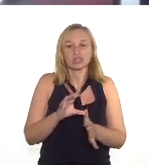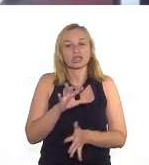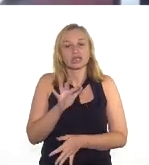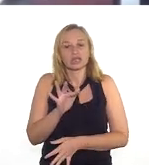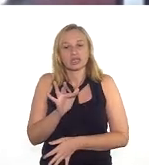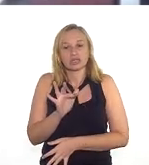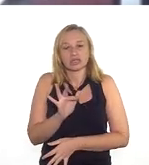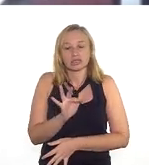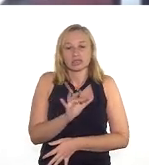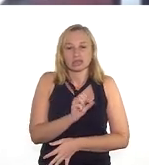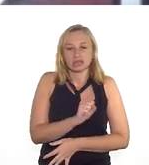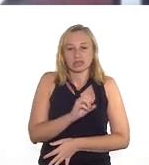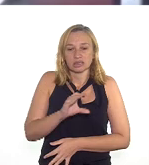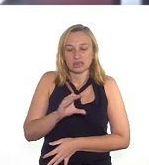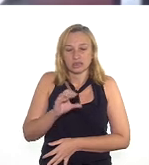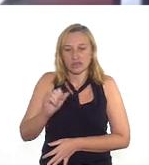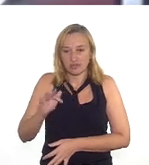Cefaz,